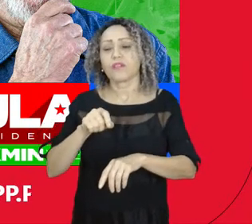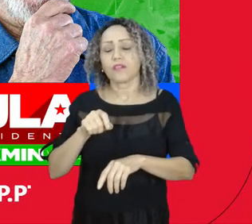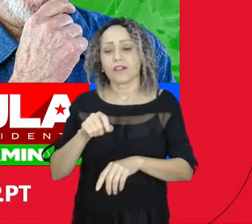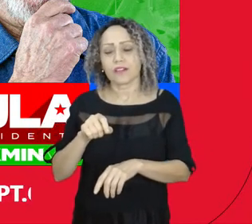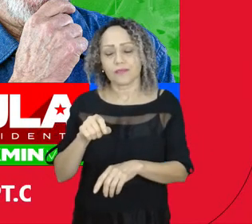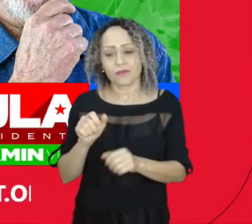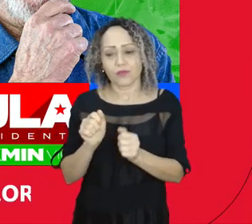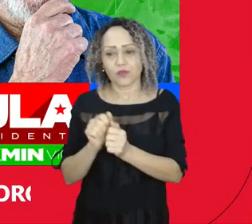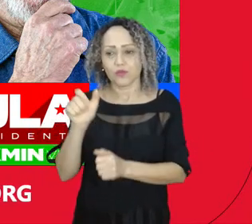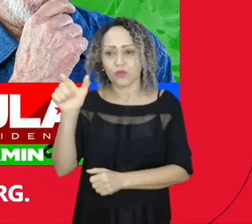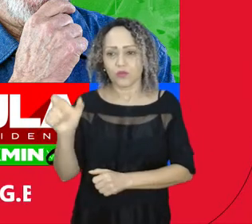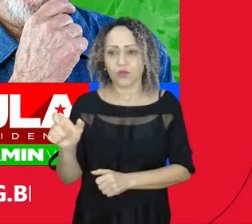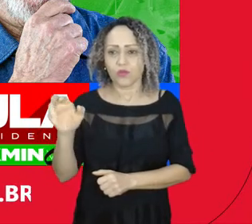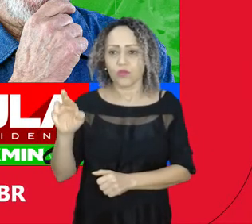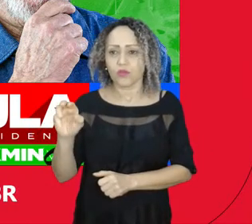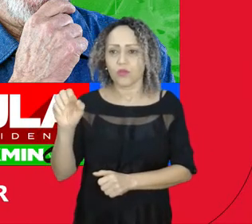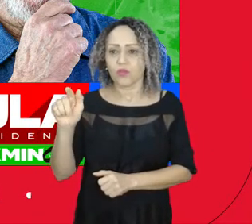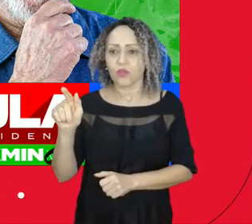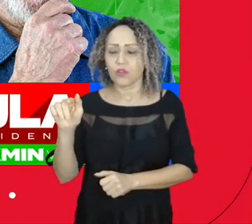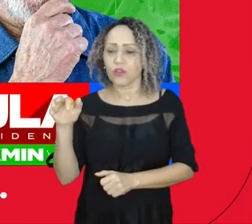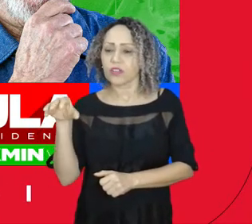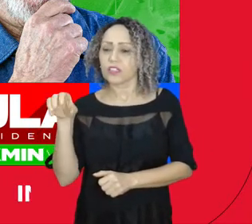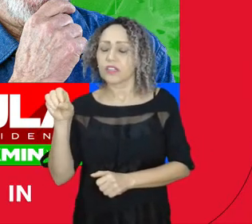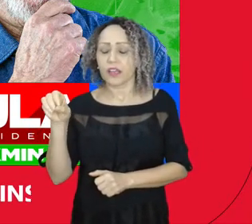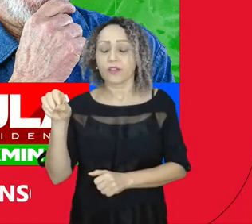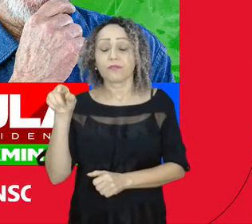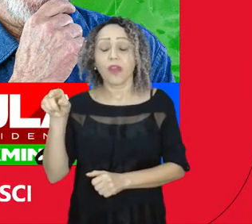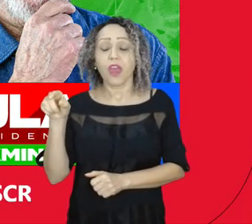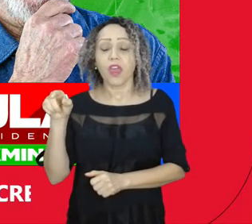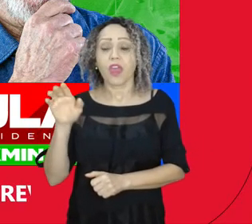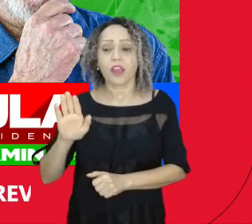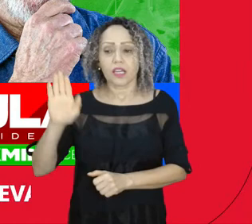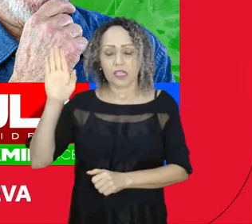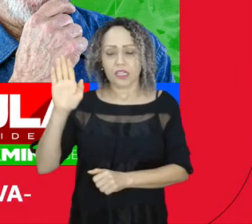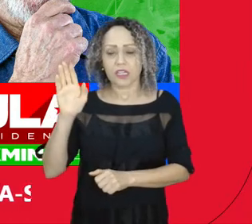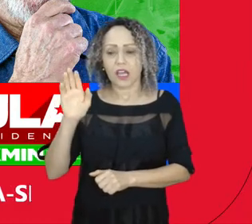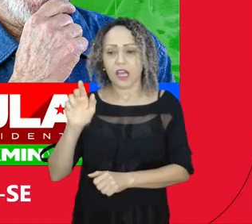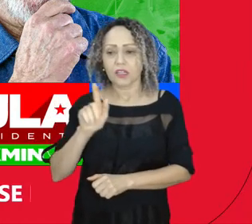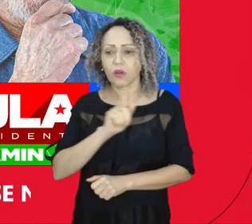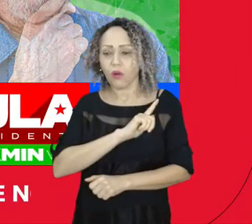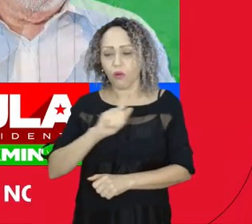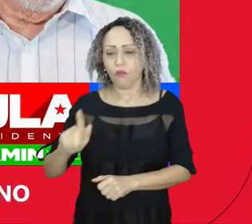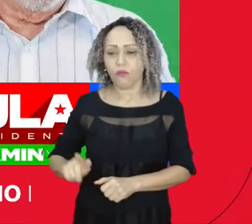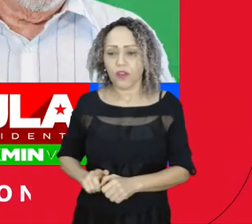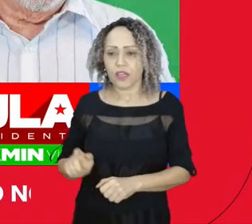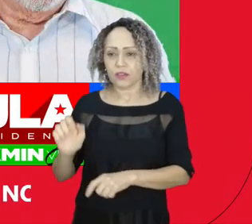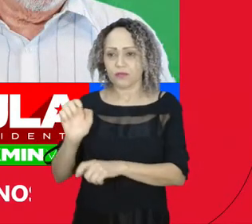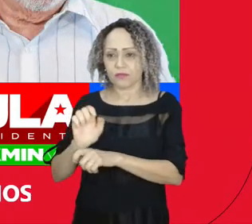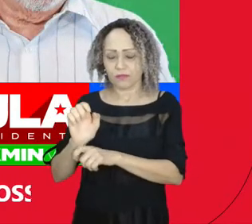ontem e candidato ao governo do estado sobre essa agenda. E hoje à tarde, Lula estará em